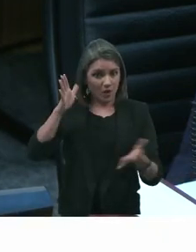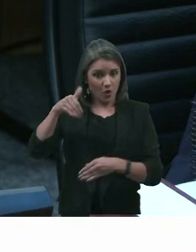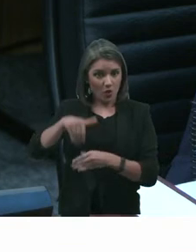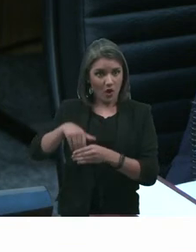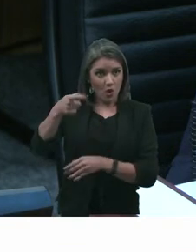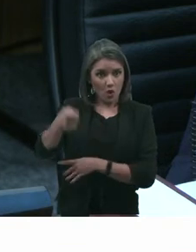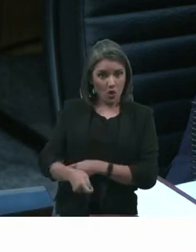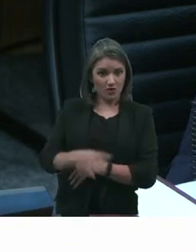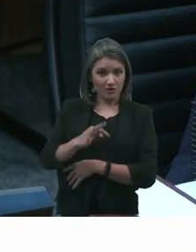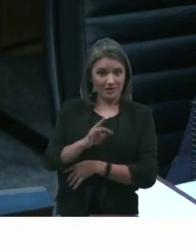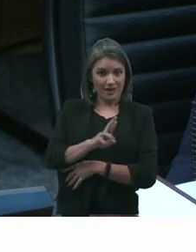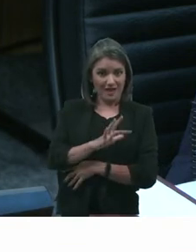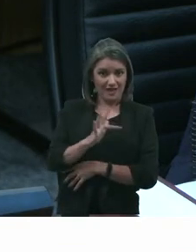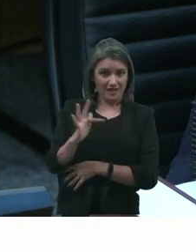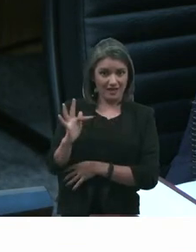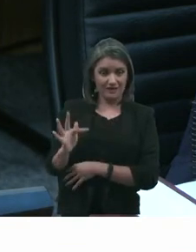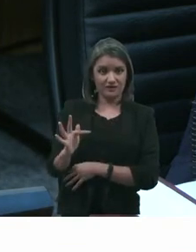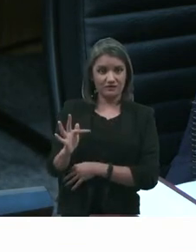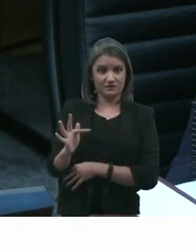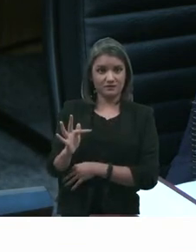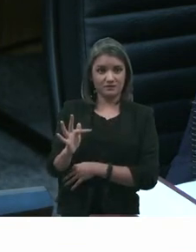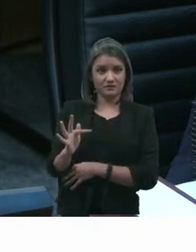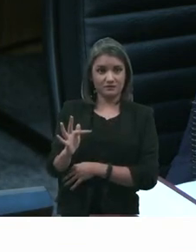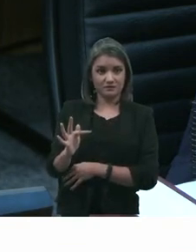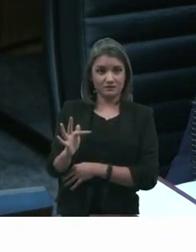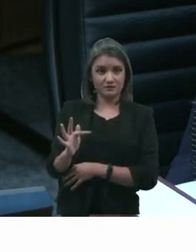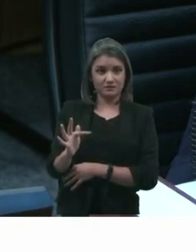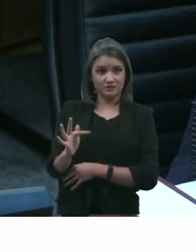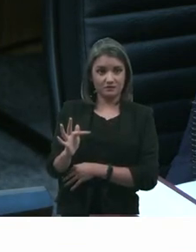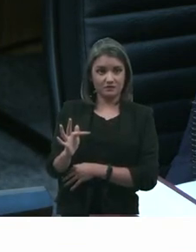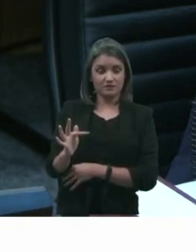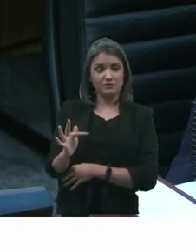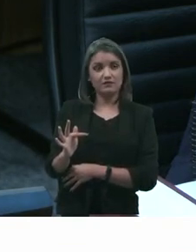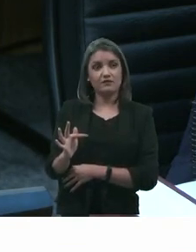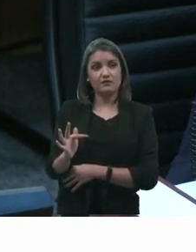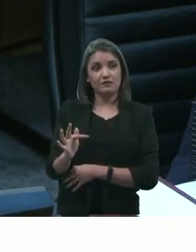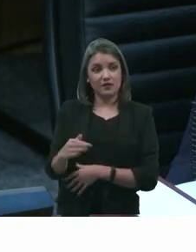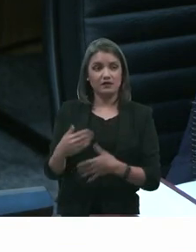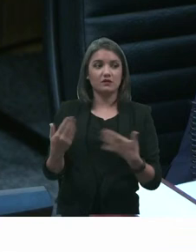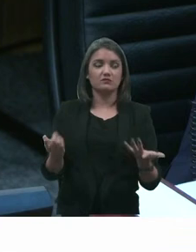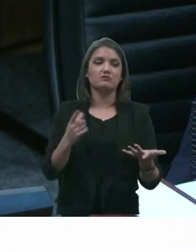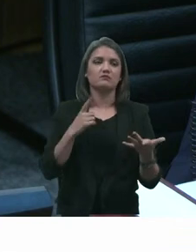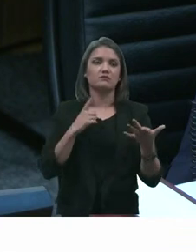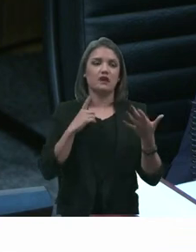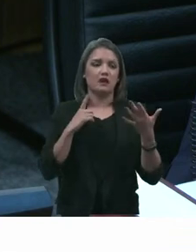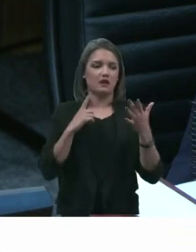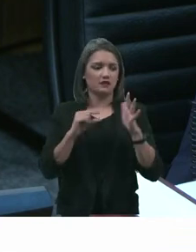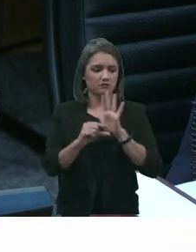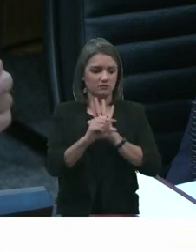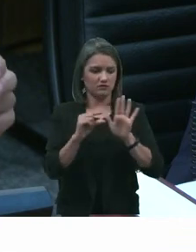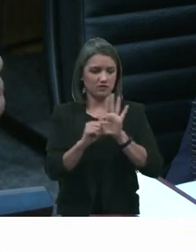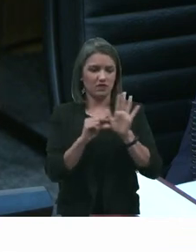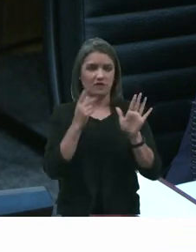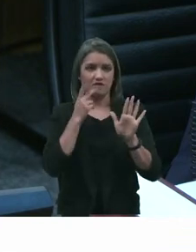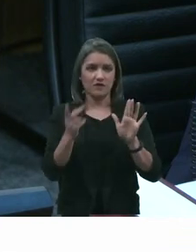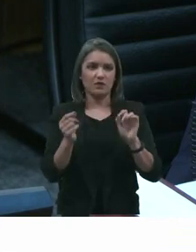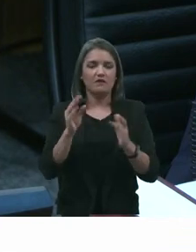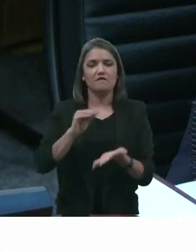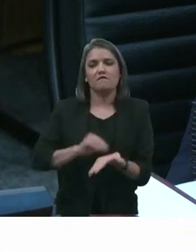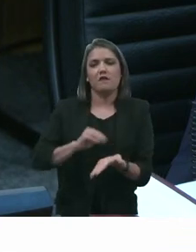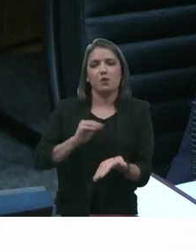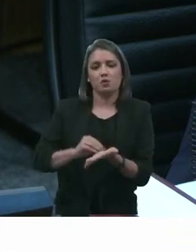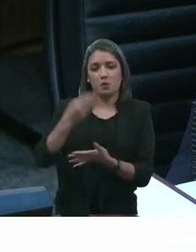TRF, inobstante, de fato, a parte dispositiva fale em ausência de